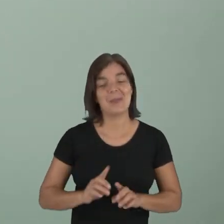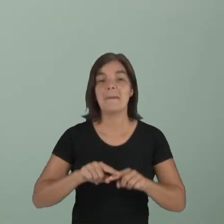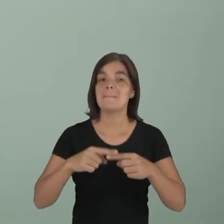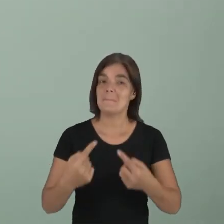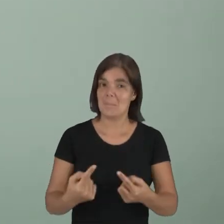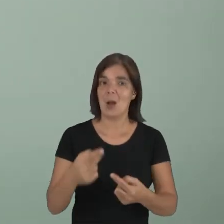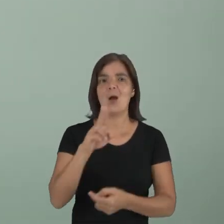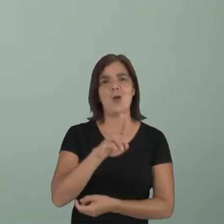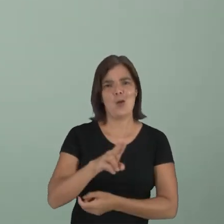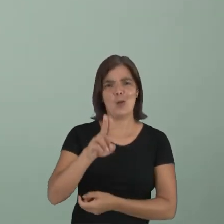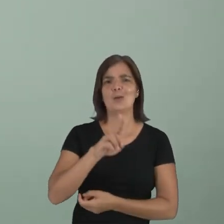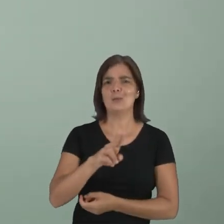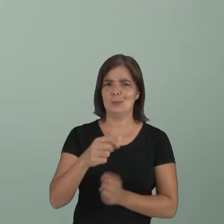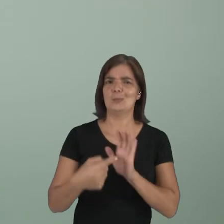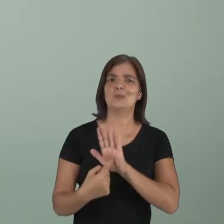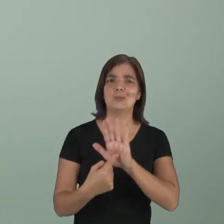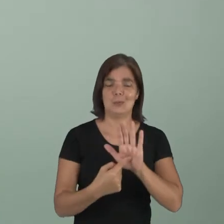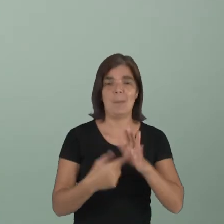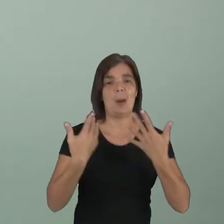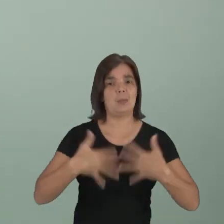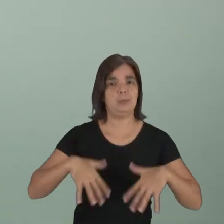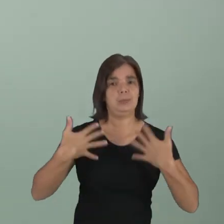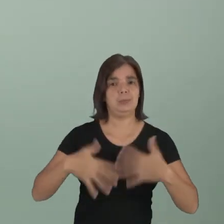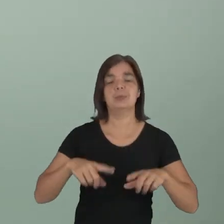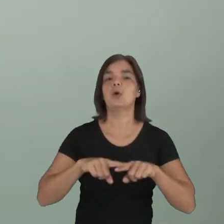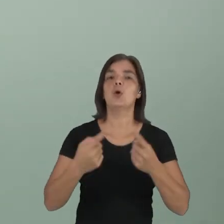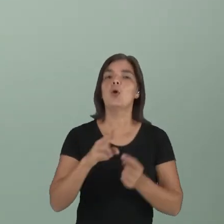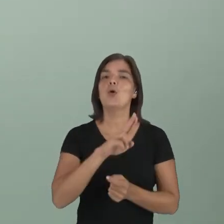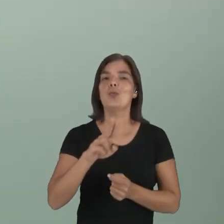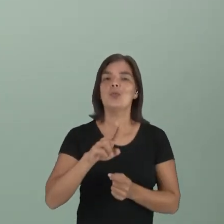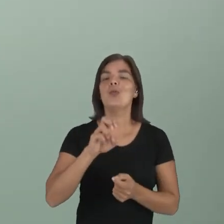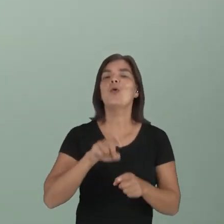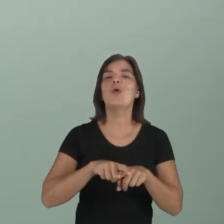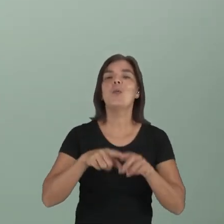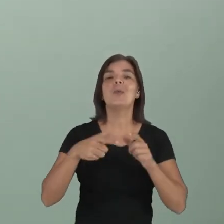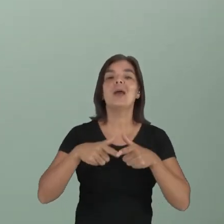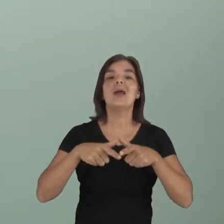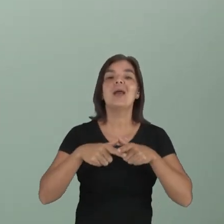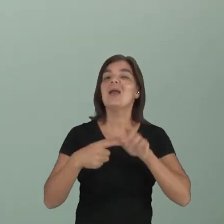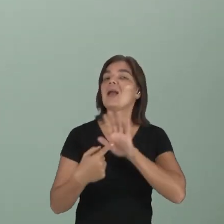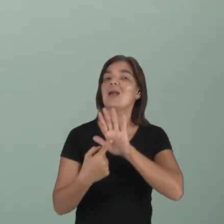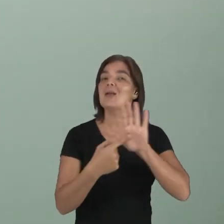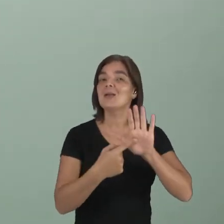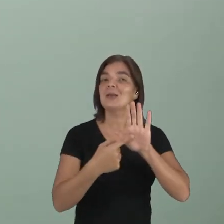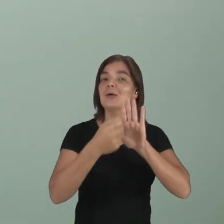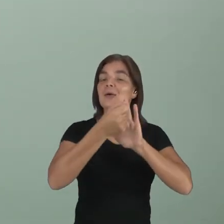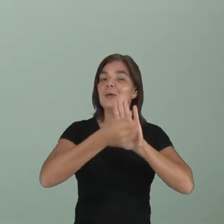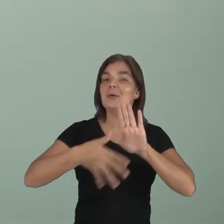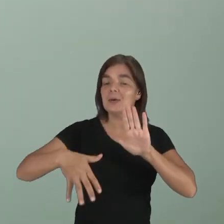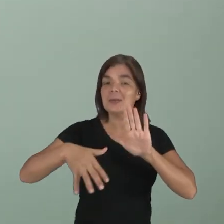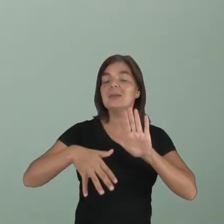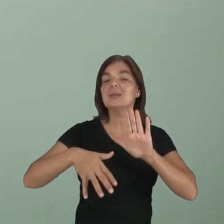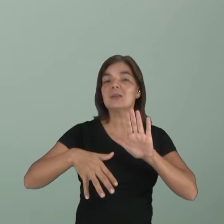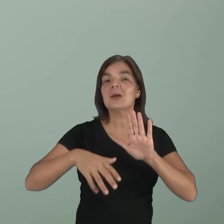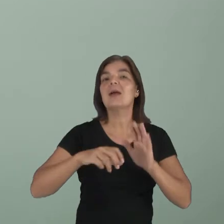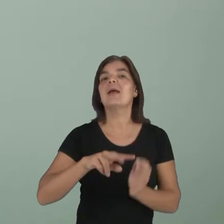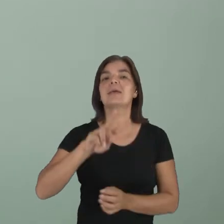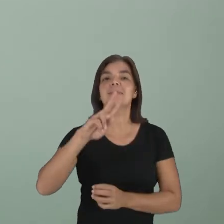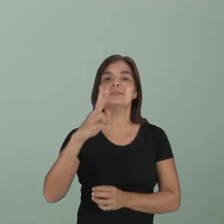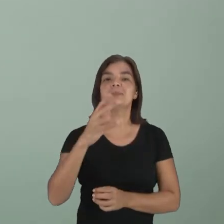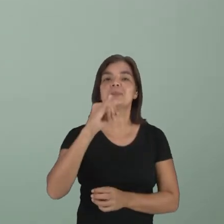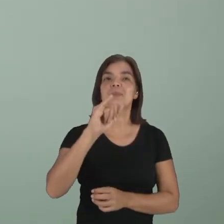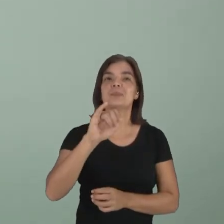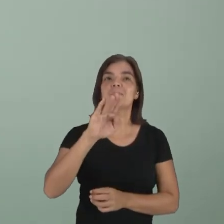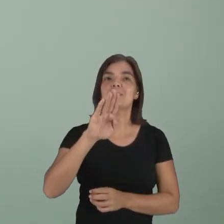mas ele usa essa expressão para exagerar. O nome dessa figura de linguagem, que consiste no exagero,